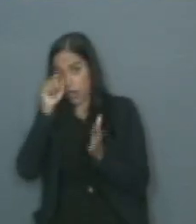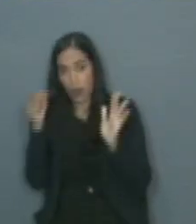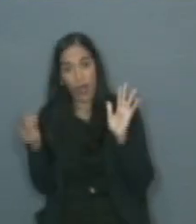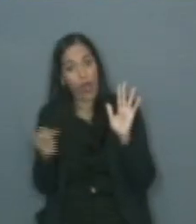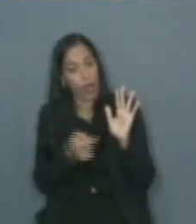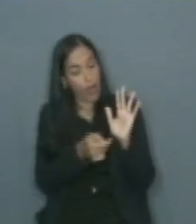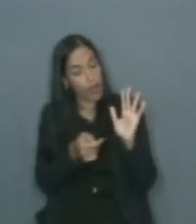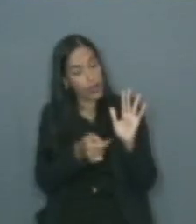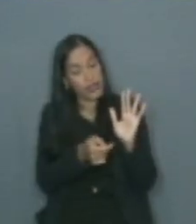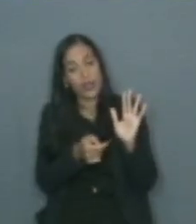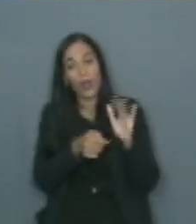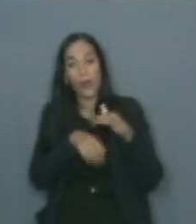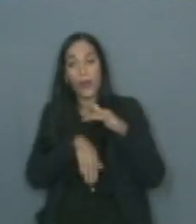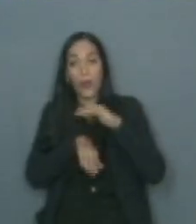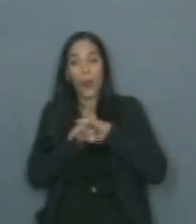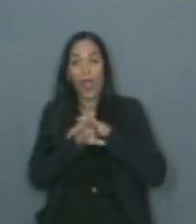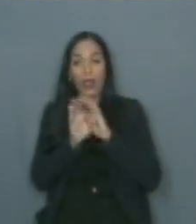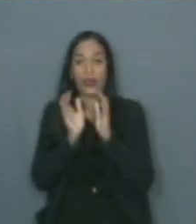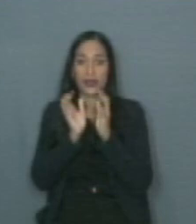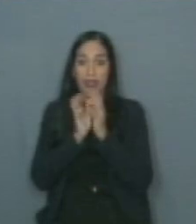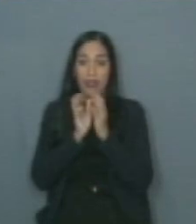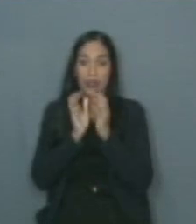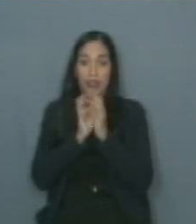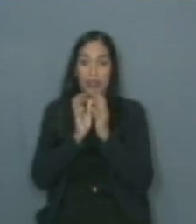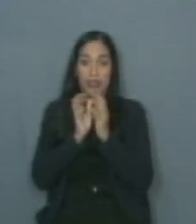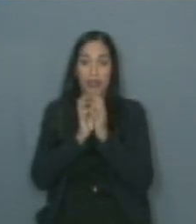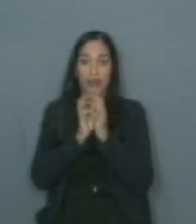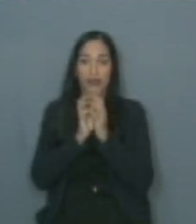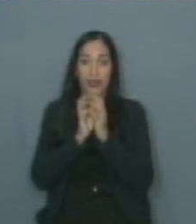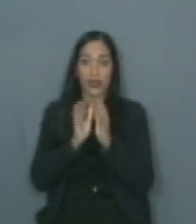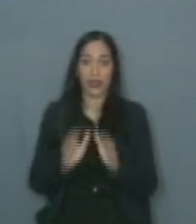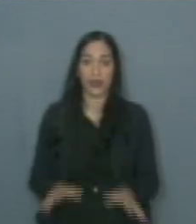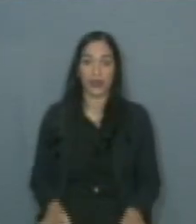como o prefeito guarda a maca hospitalar do Recife.